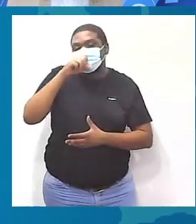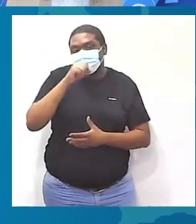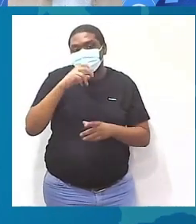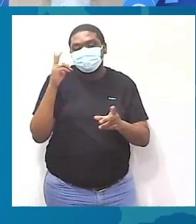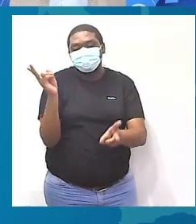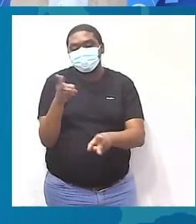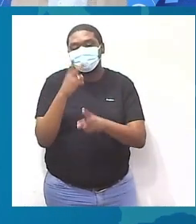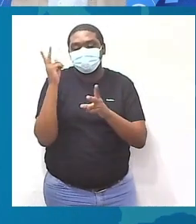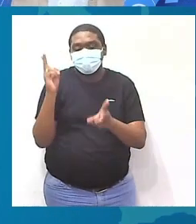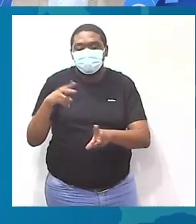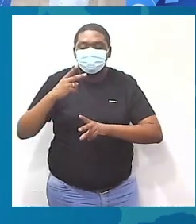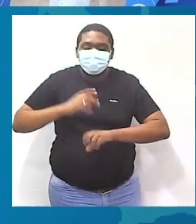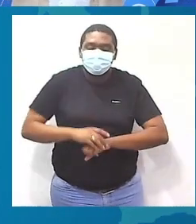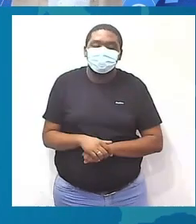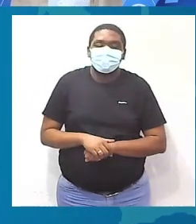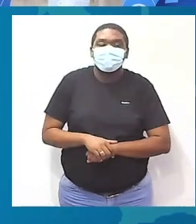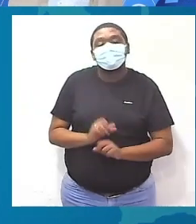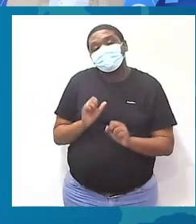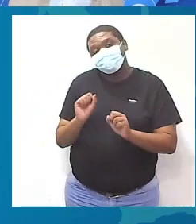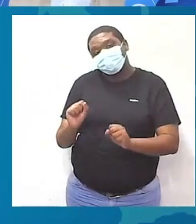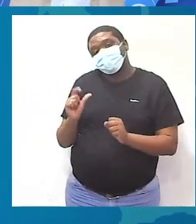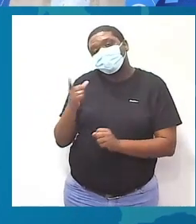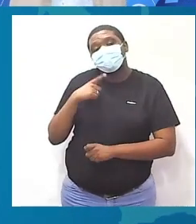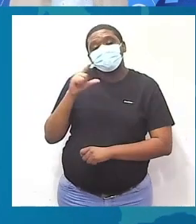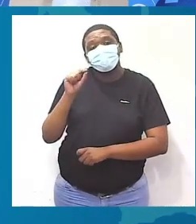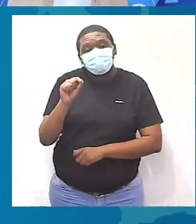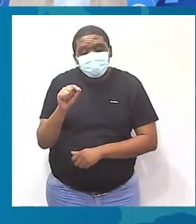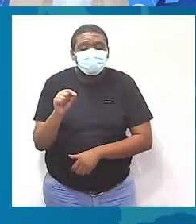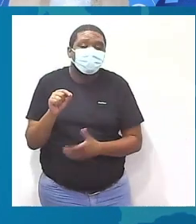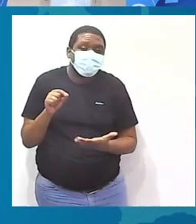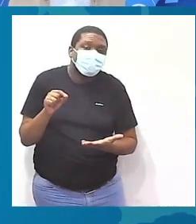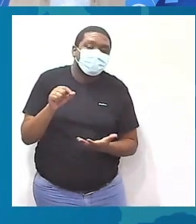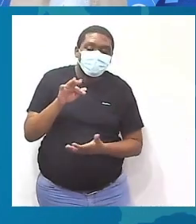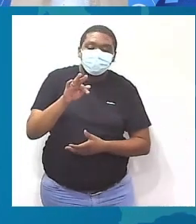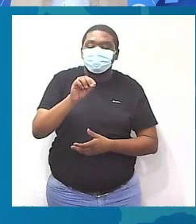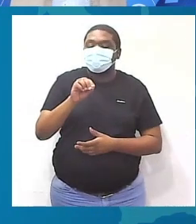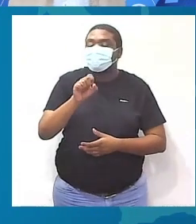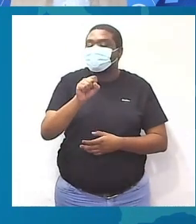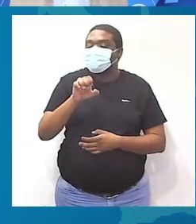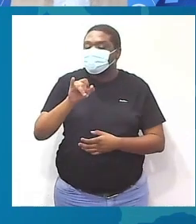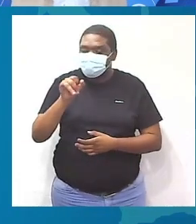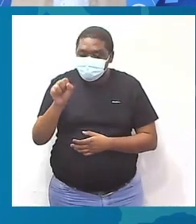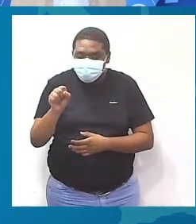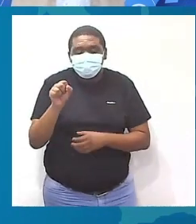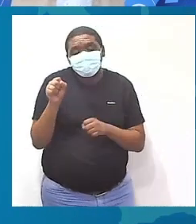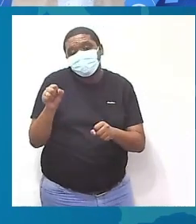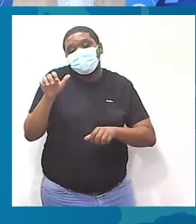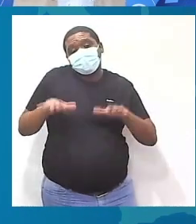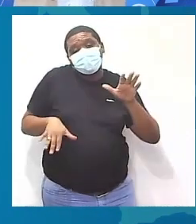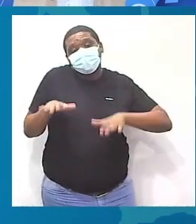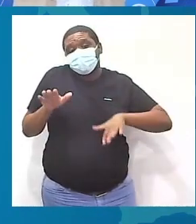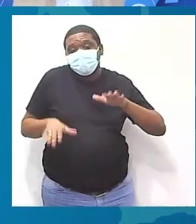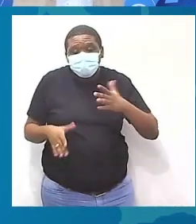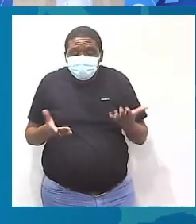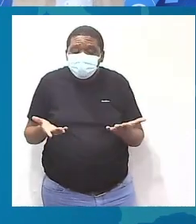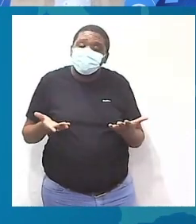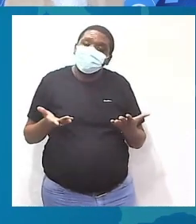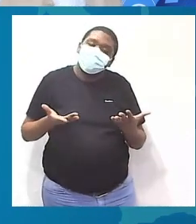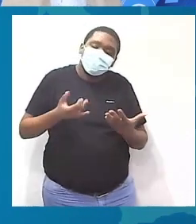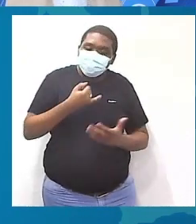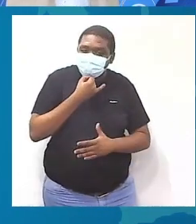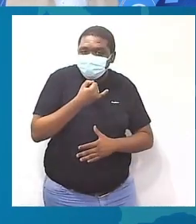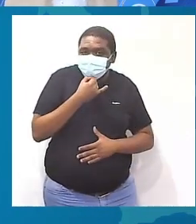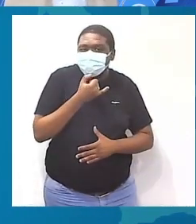oxigenação. E pode gerar, na realidade, os resíduos fósseis, que podem variar, desde uma parte